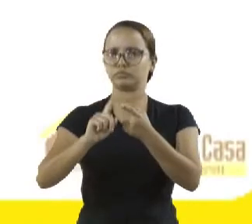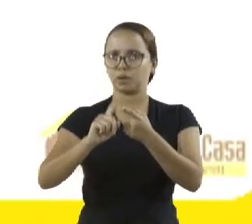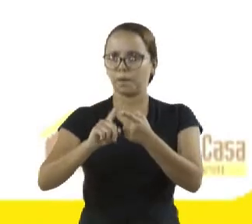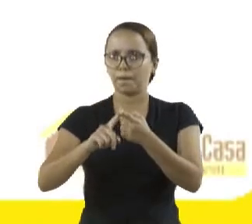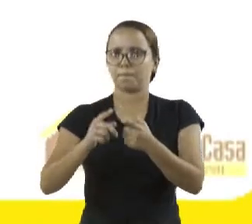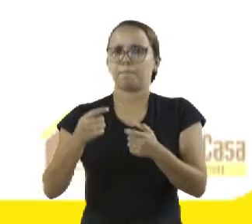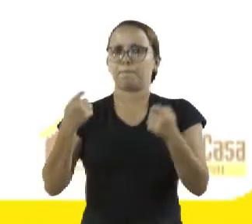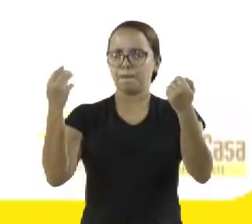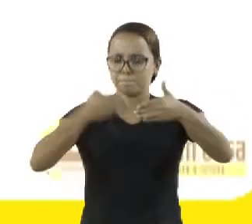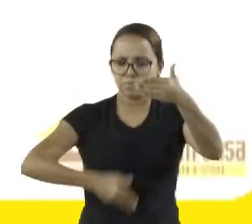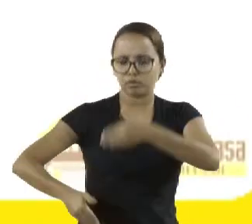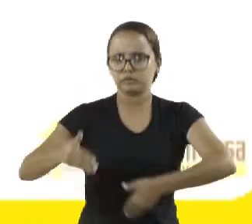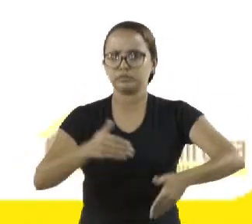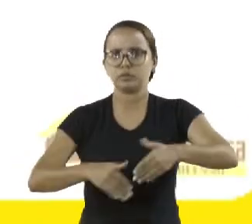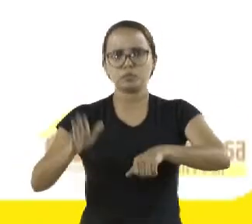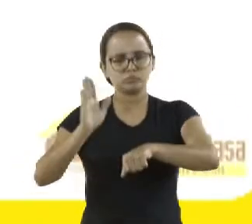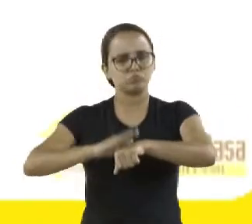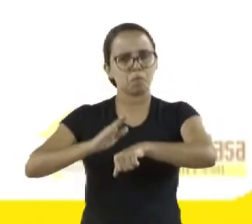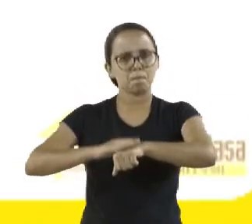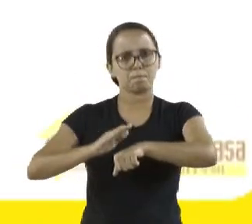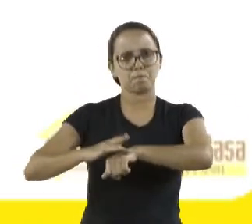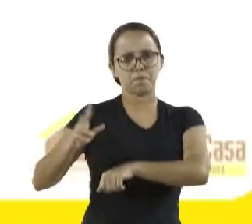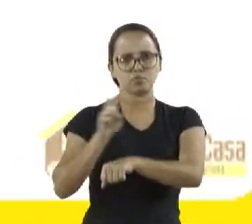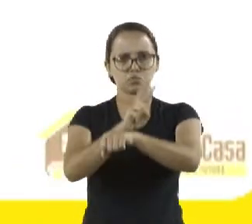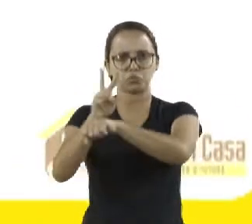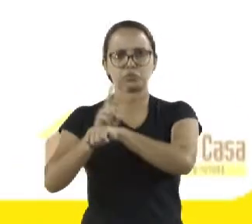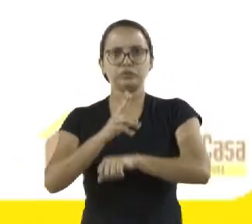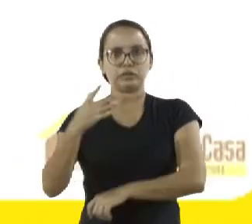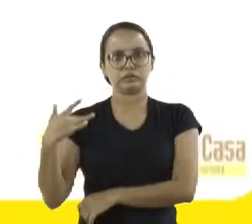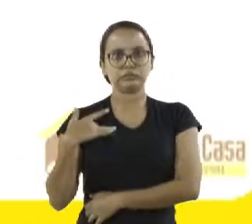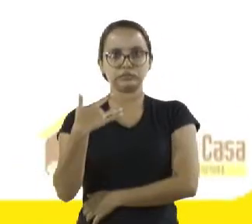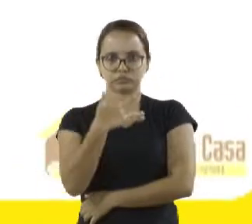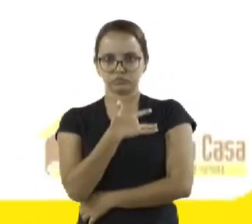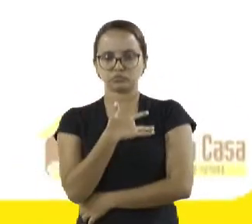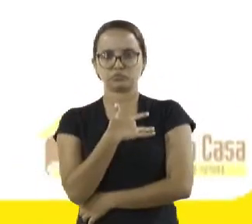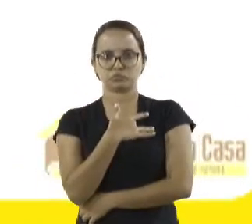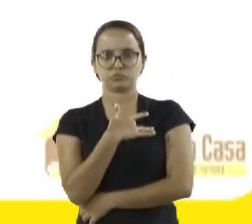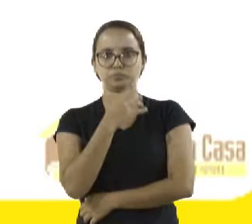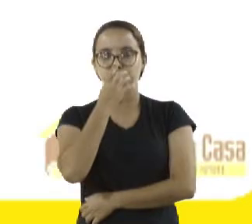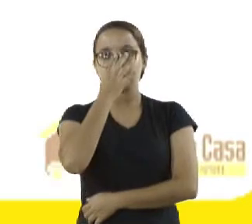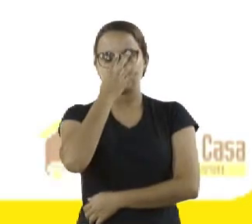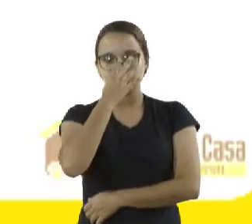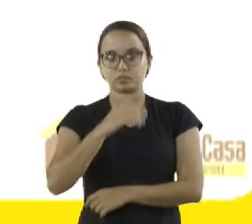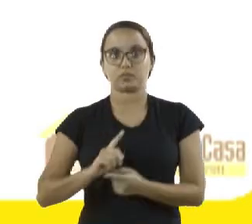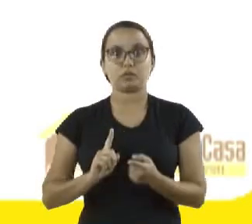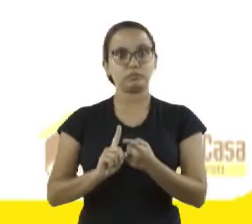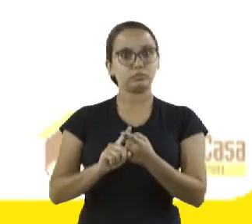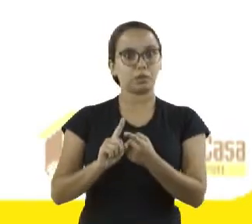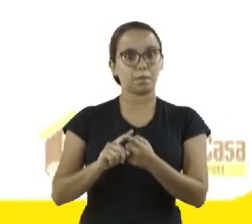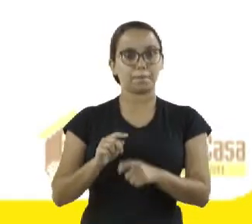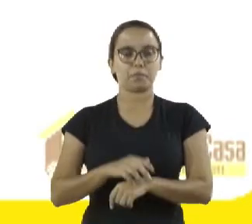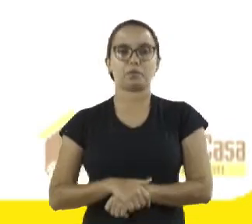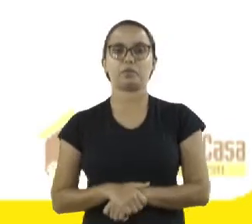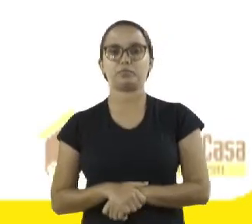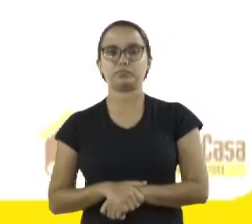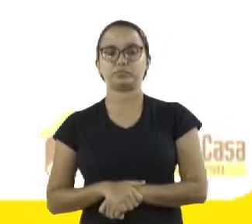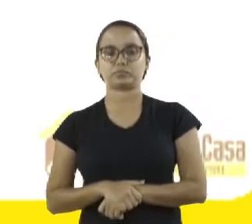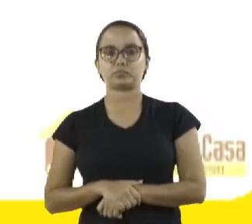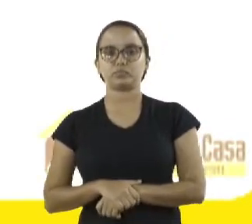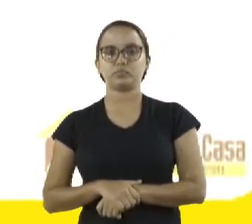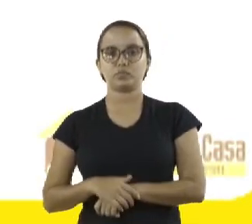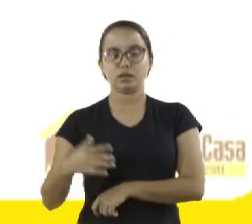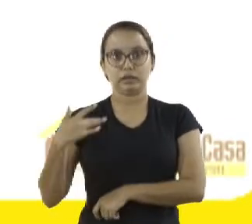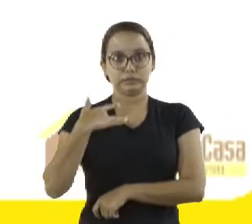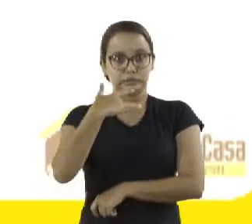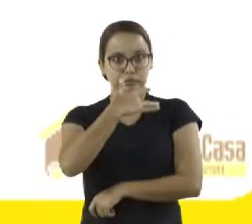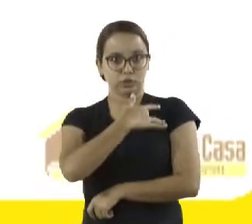pode estar exposto a condições que possam trazer malefícios. E as políticas públicas estão envolvidas quando